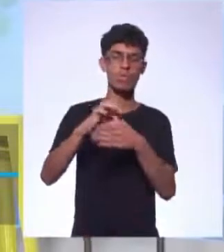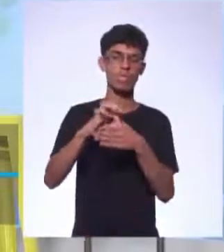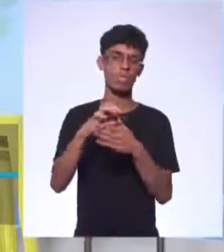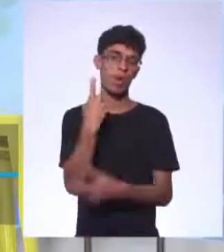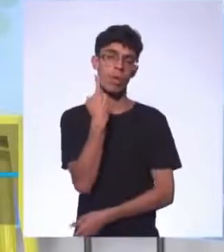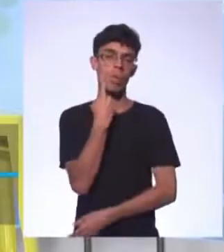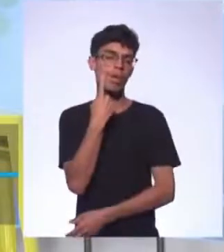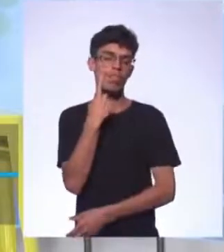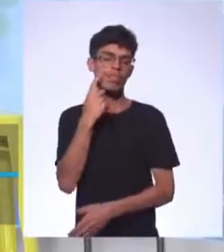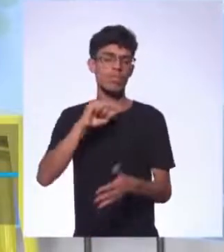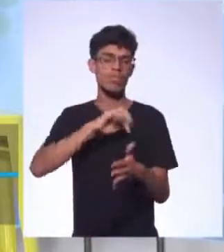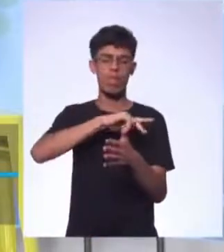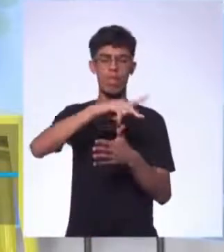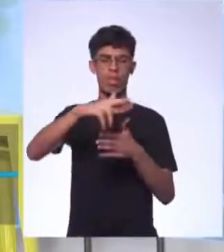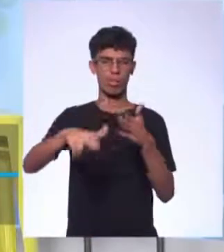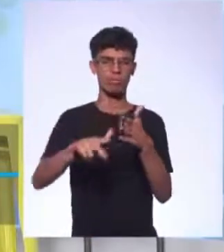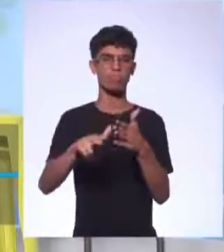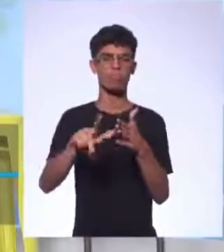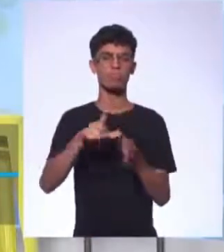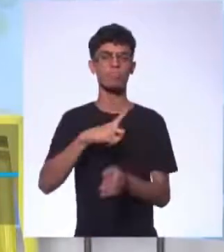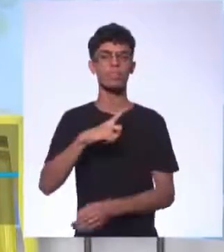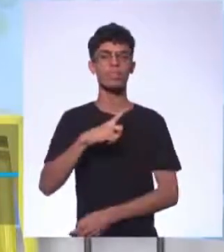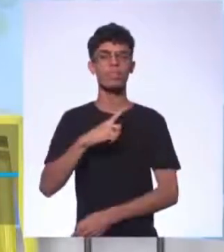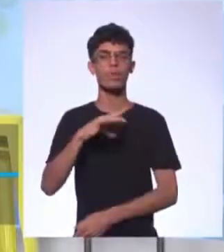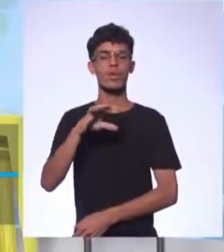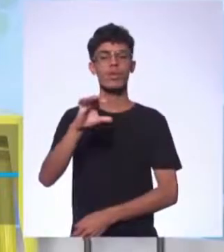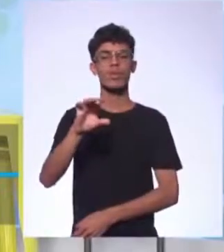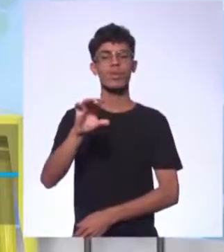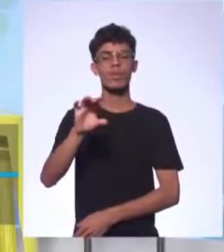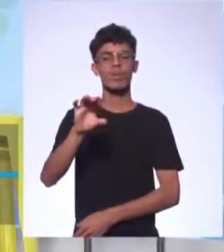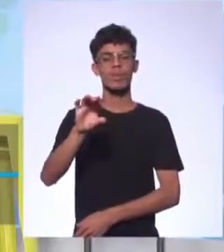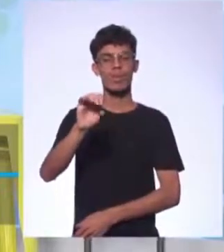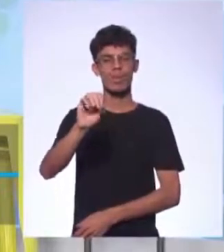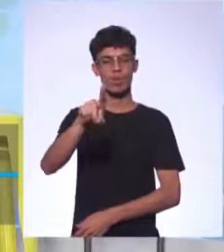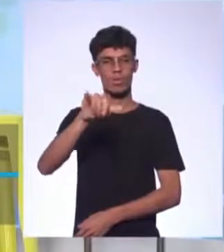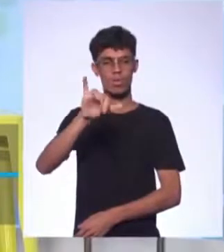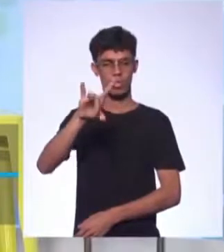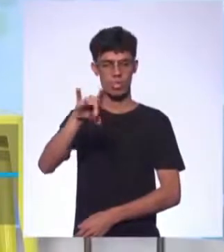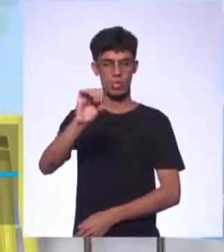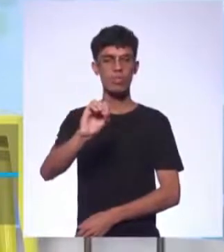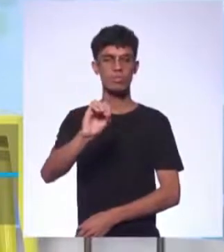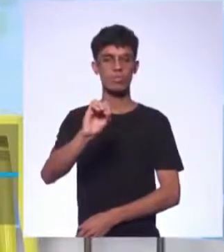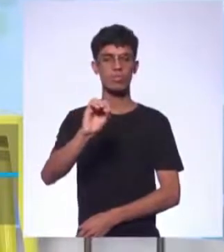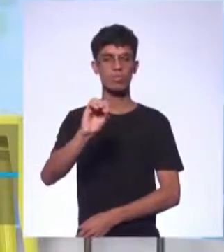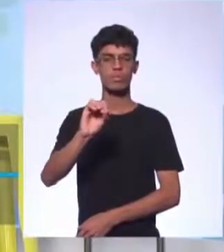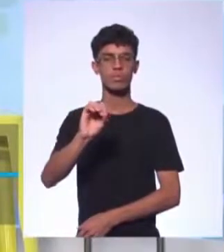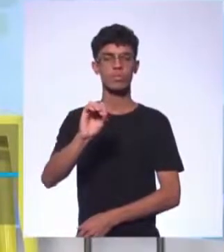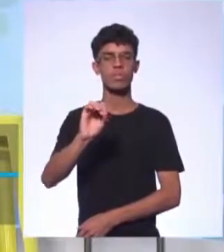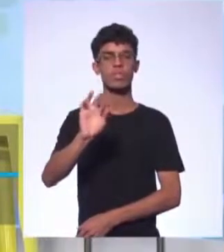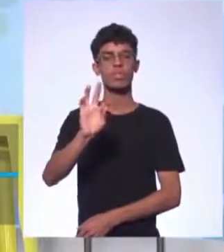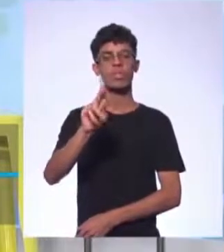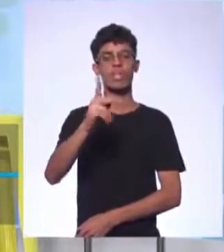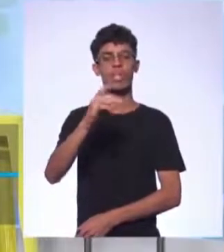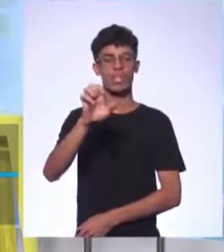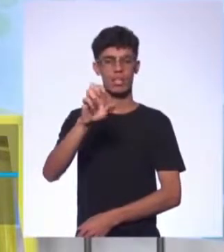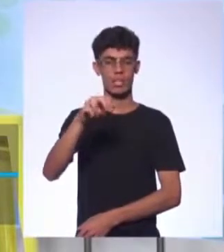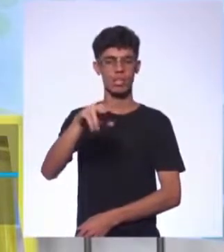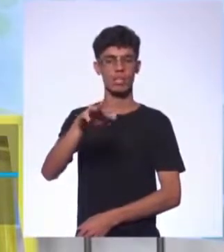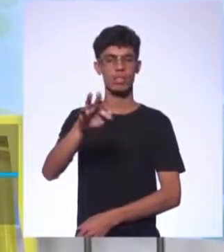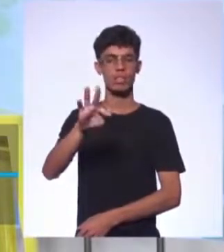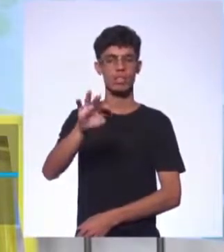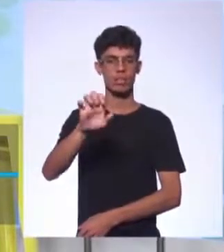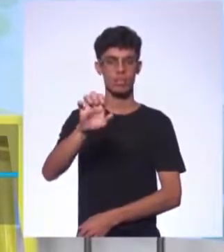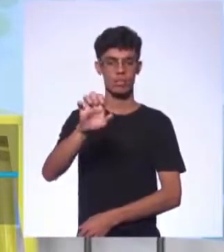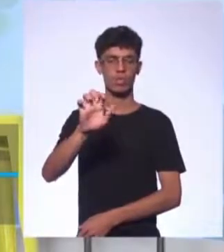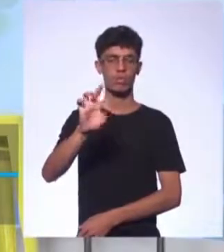assim sucessivamente. Aí temos os óxidos de enxofre, que nós temos aqui o dióxido de enxofre e o trióxido